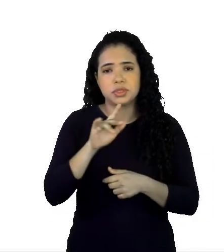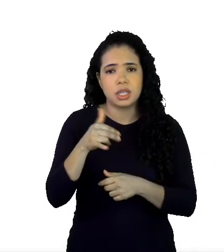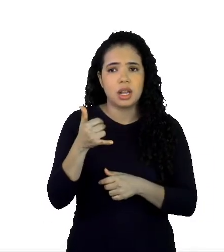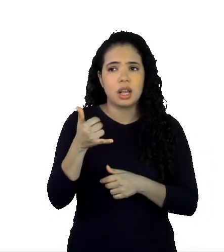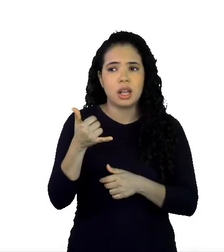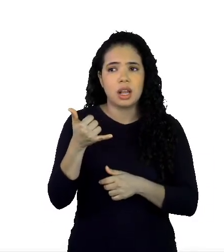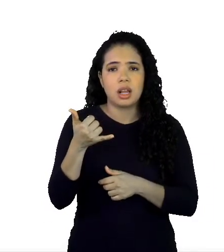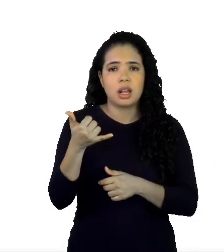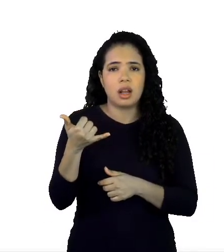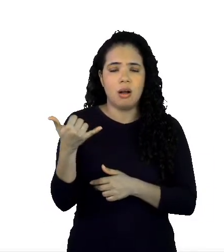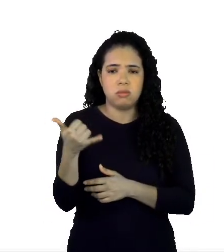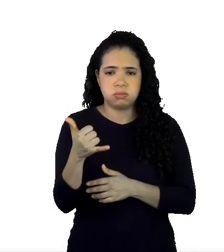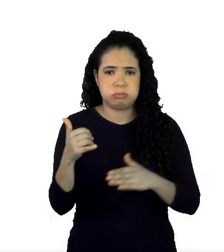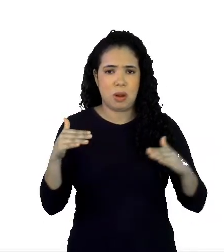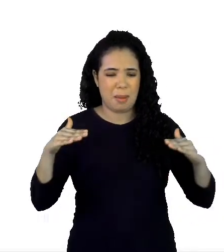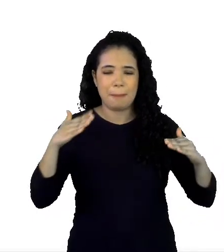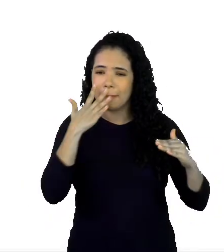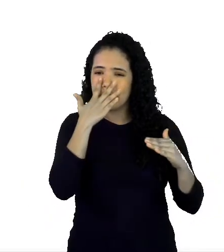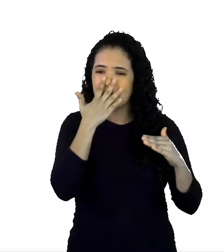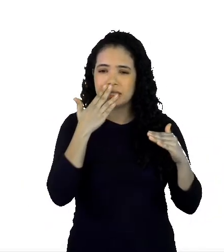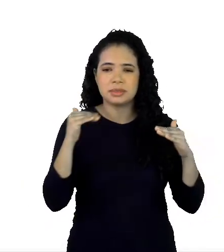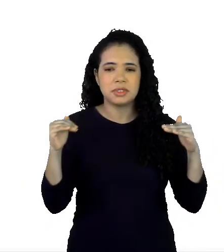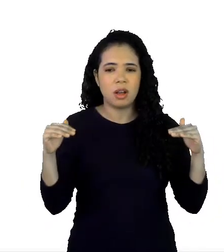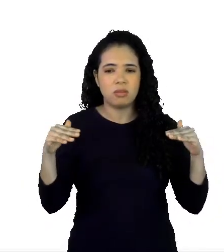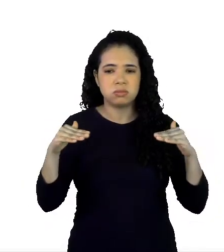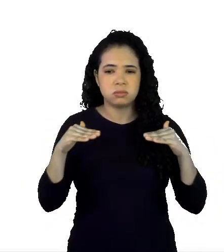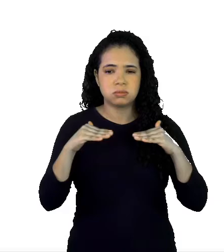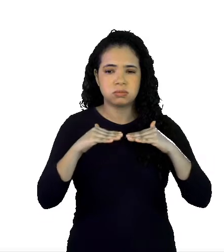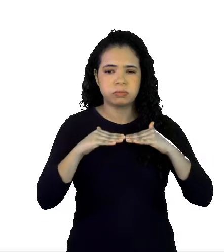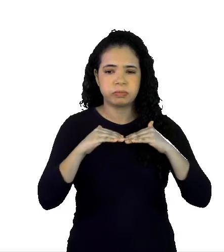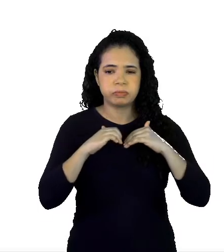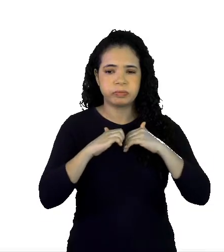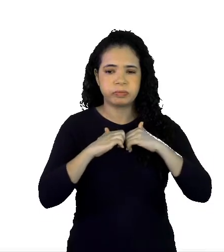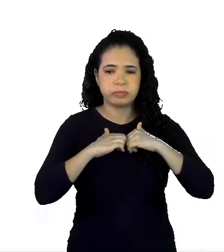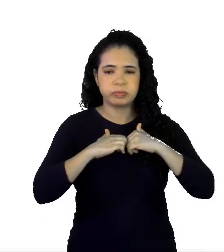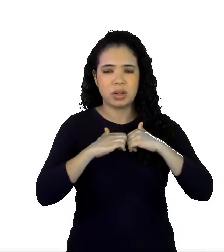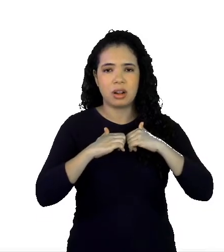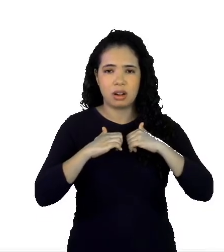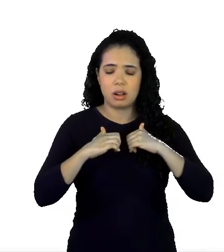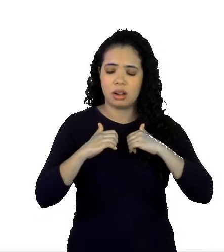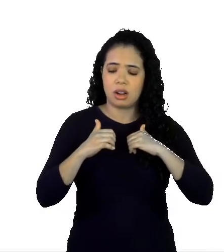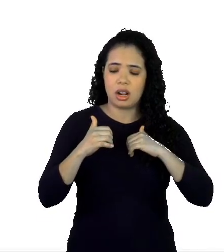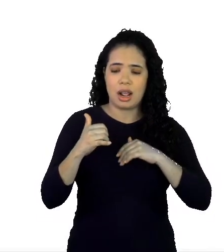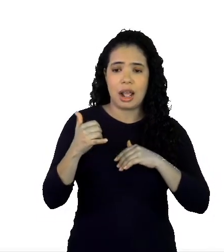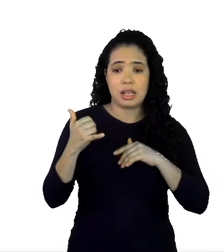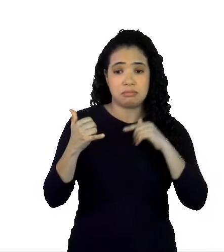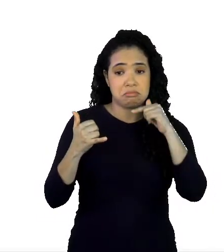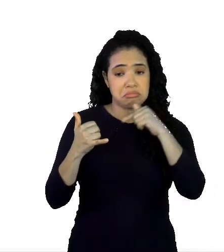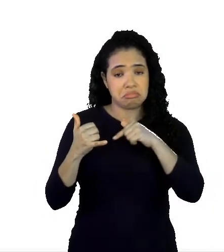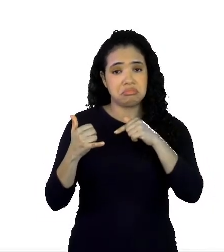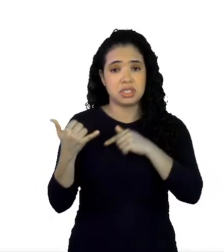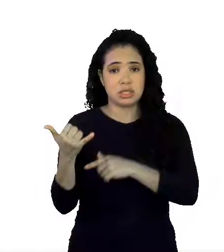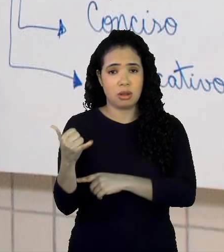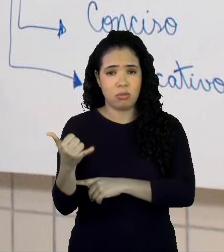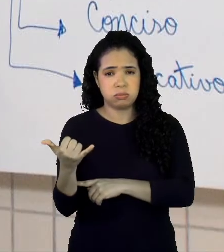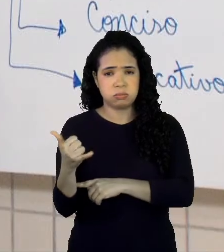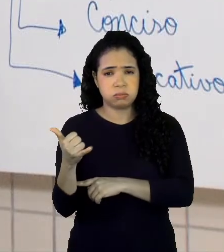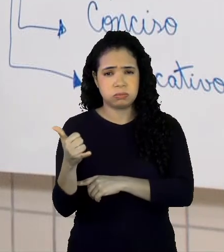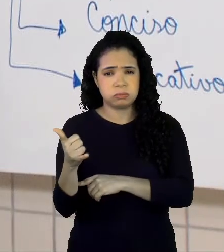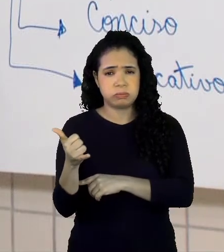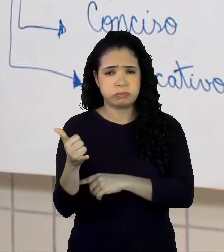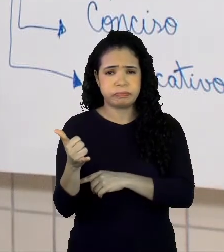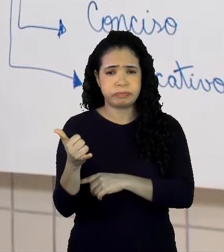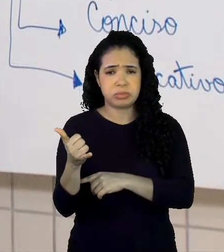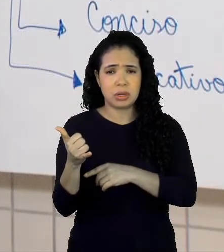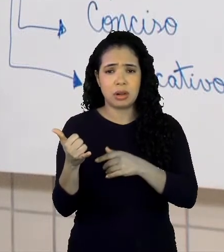do atropelado tocava. Então, quando ele utiliza, né, essa descrição aí do atropelado, já fica bem